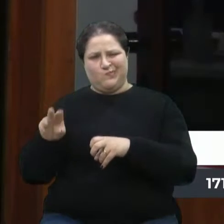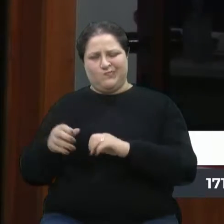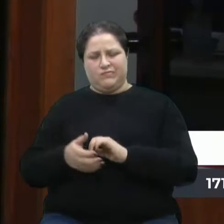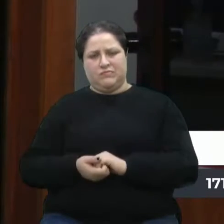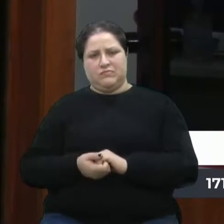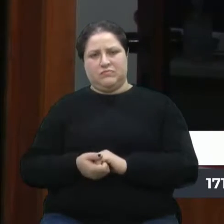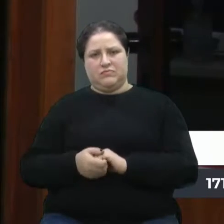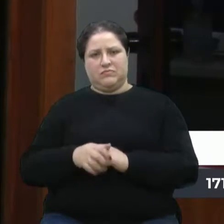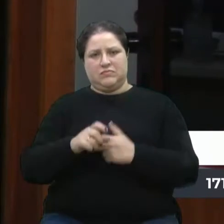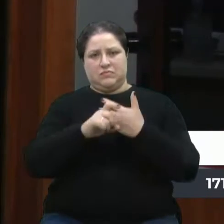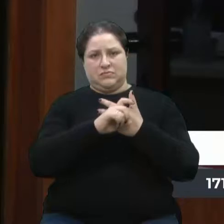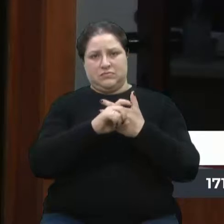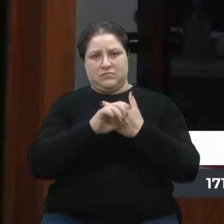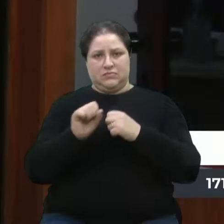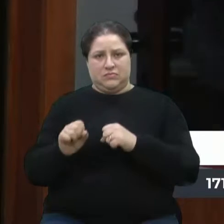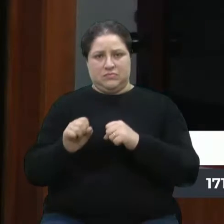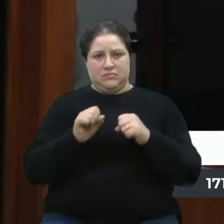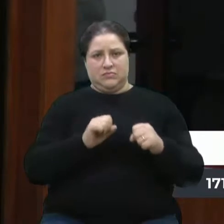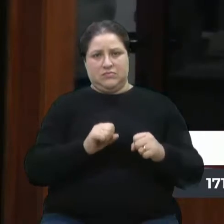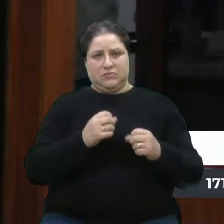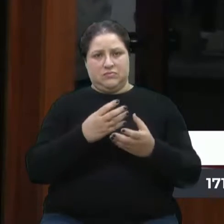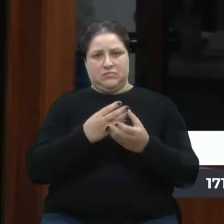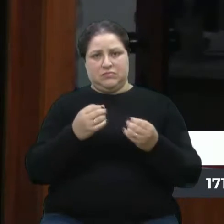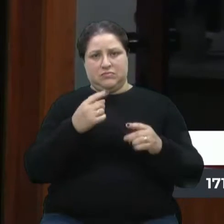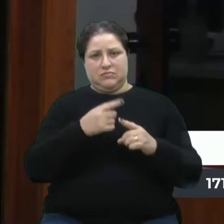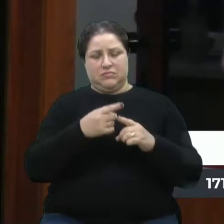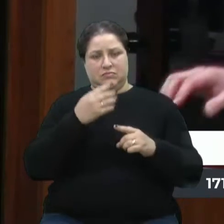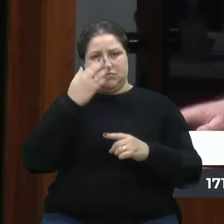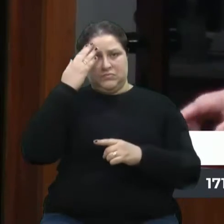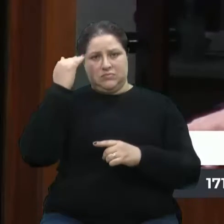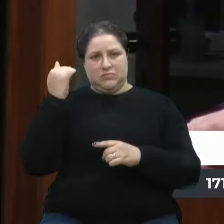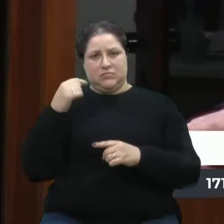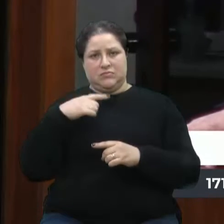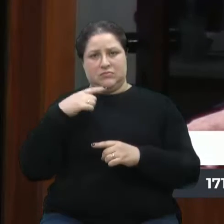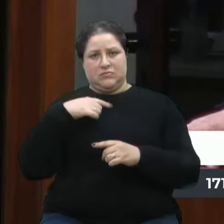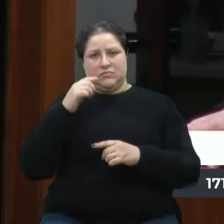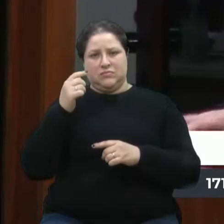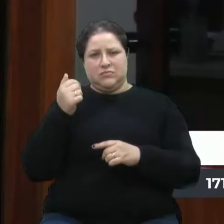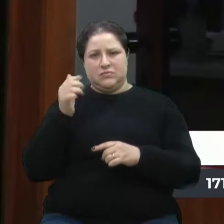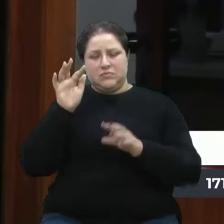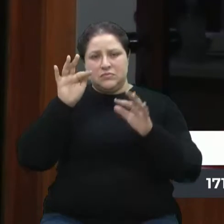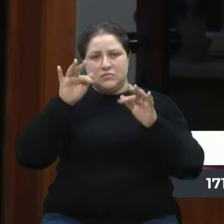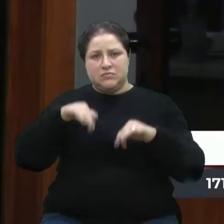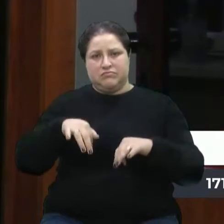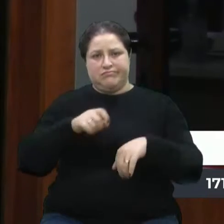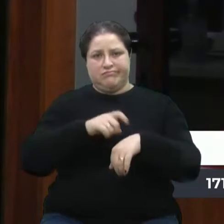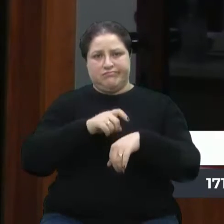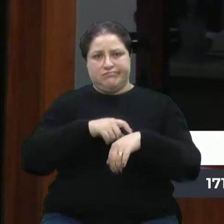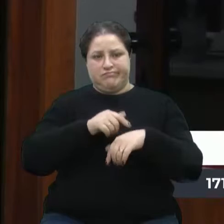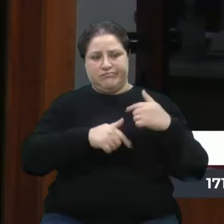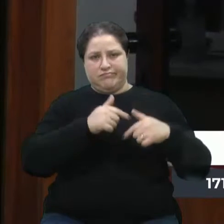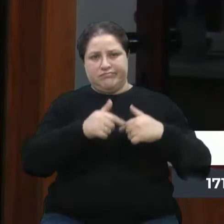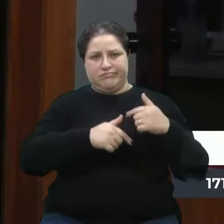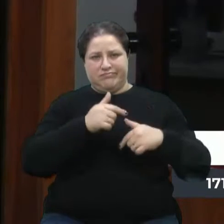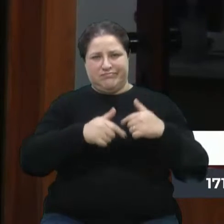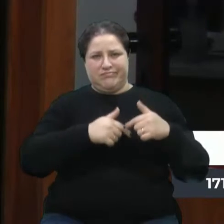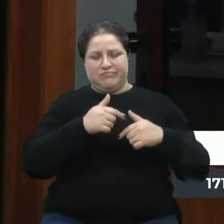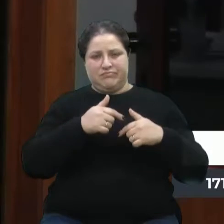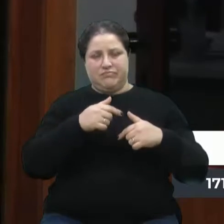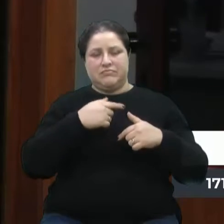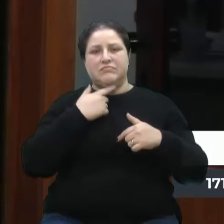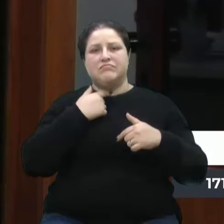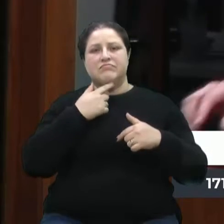O Poder Executivo, muitas vezes, sabendo que está acabando o seu mandato, eles têm a ânsia de inaugurar